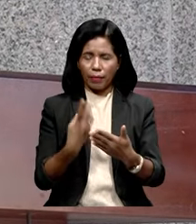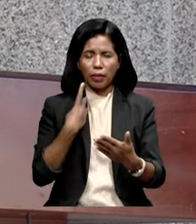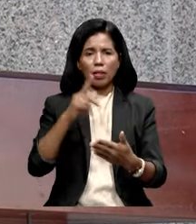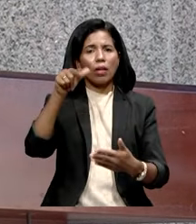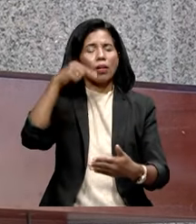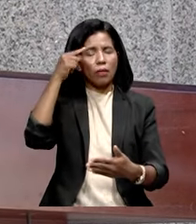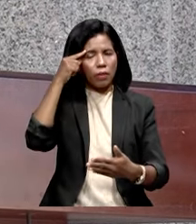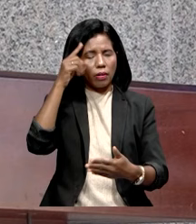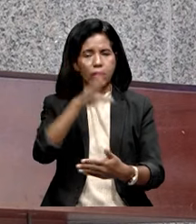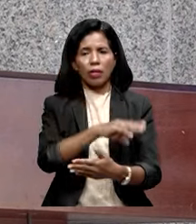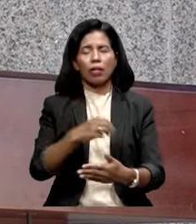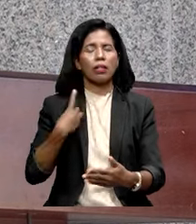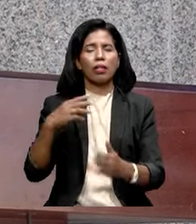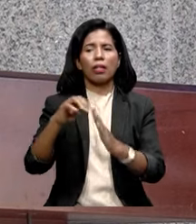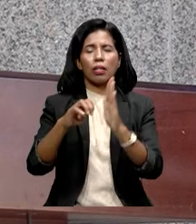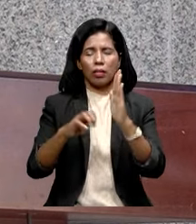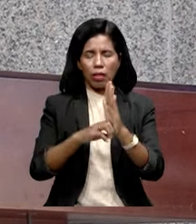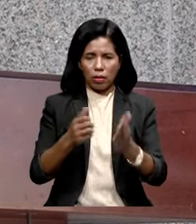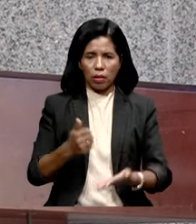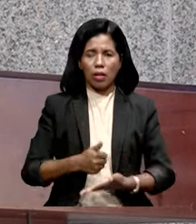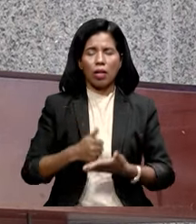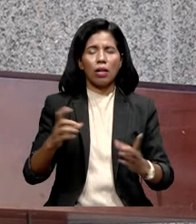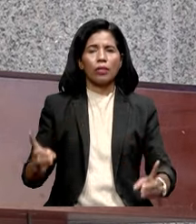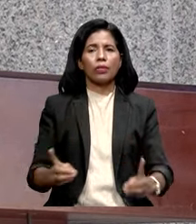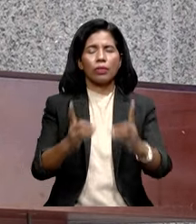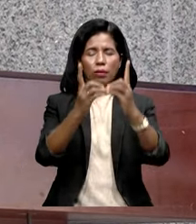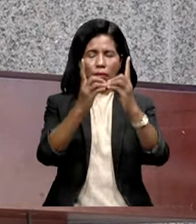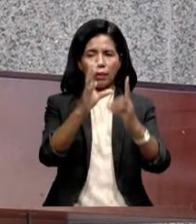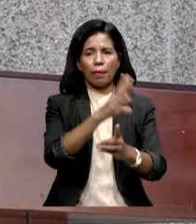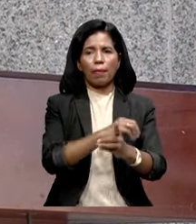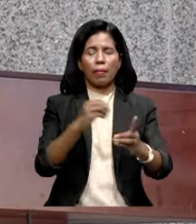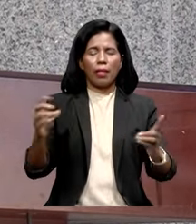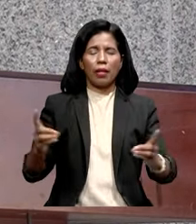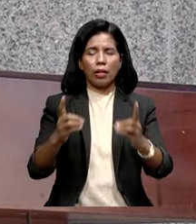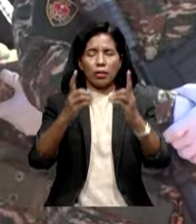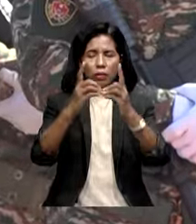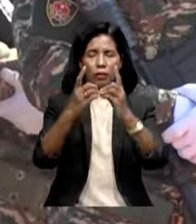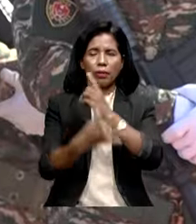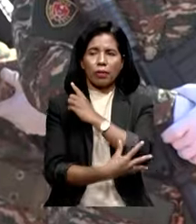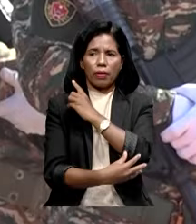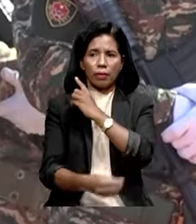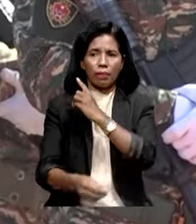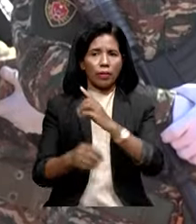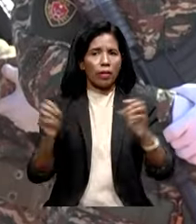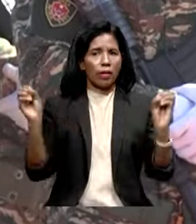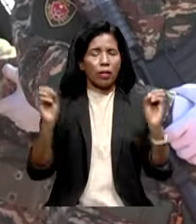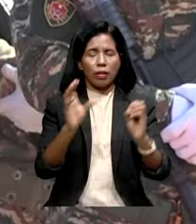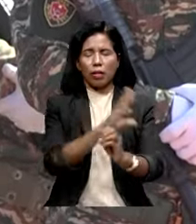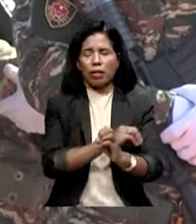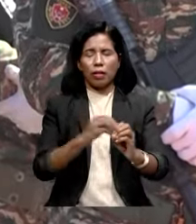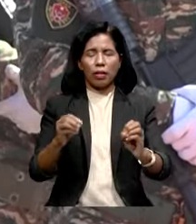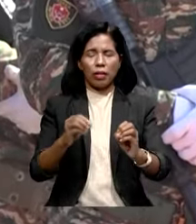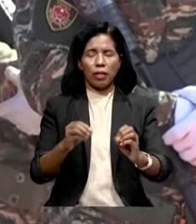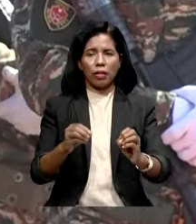governo. No itane estado hasoro nebe maka luta hasoro kia desigualdade